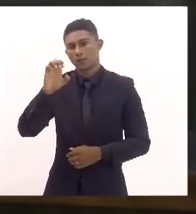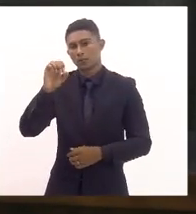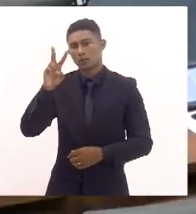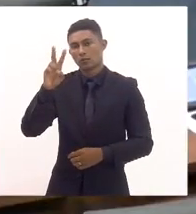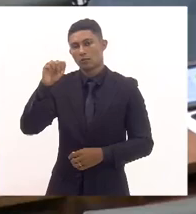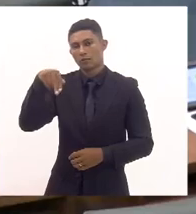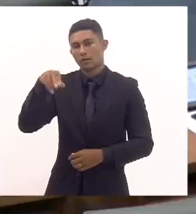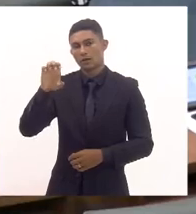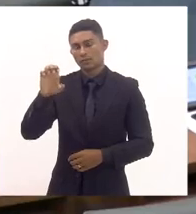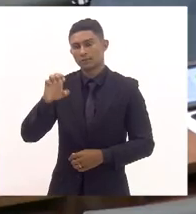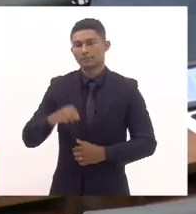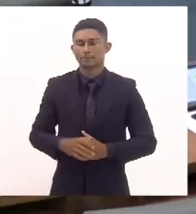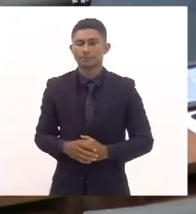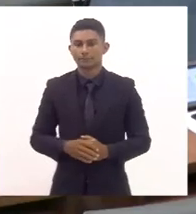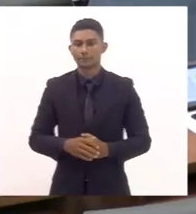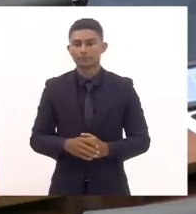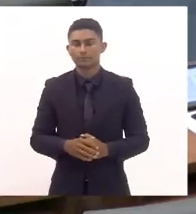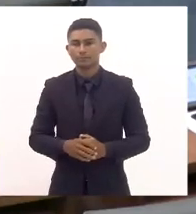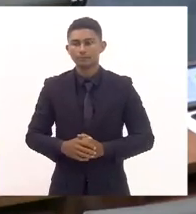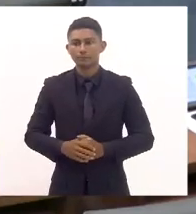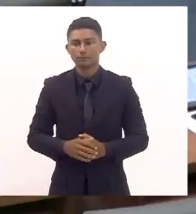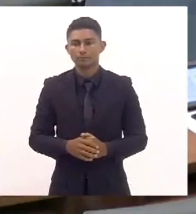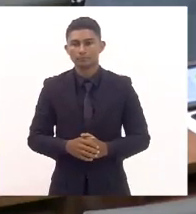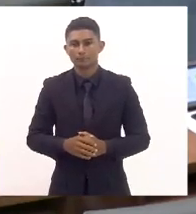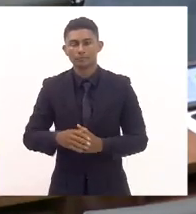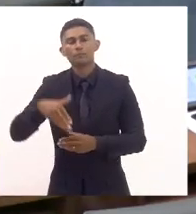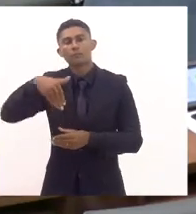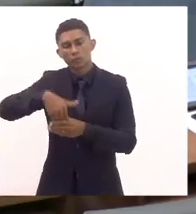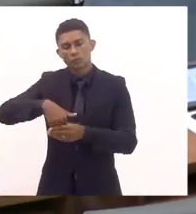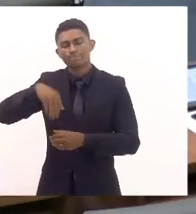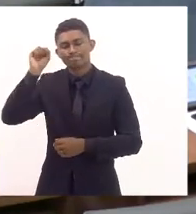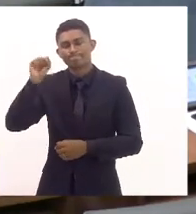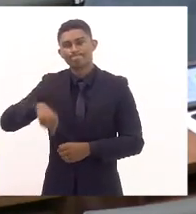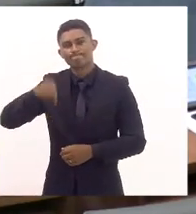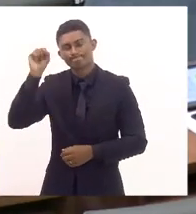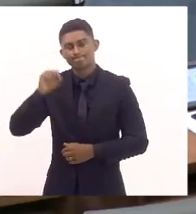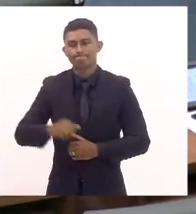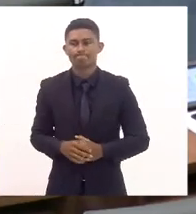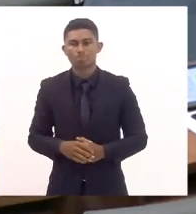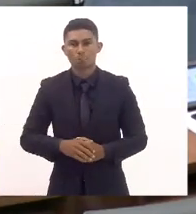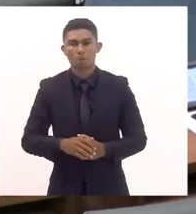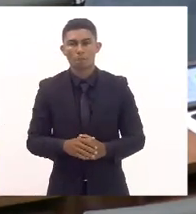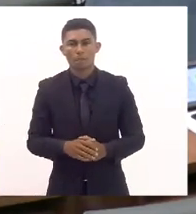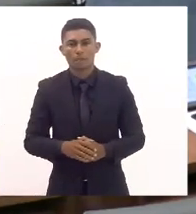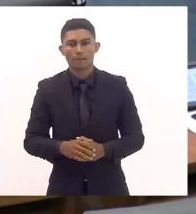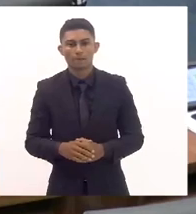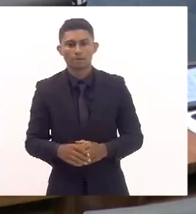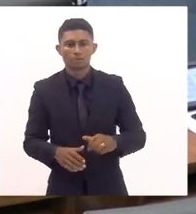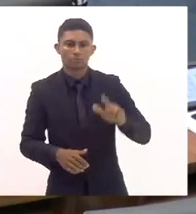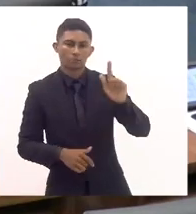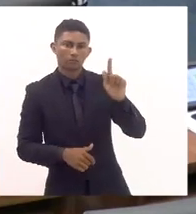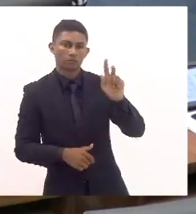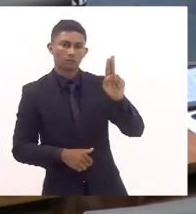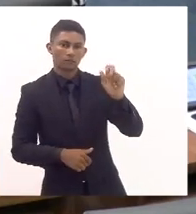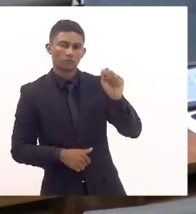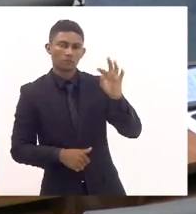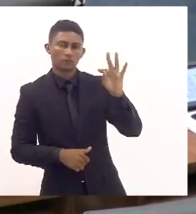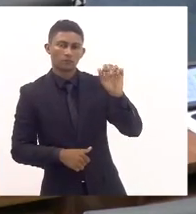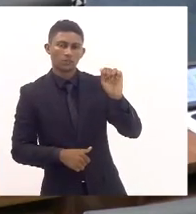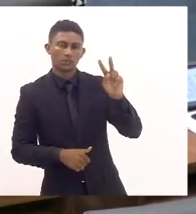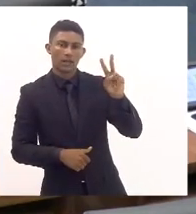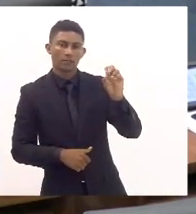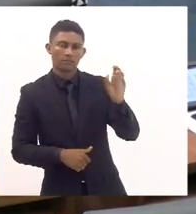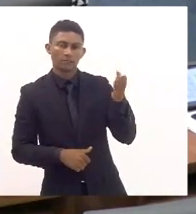Ratinho é favorável Presidente Deputado Gustavo tutuca